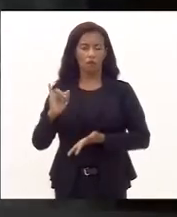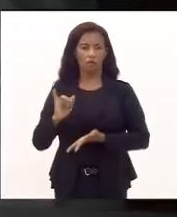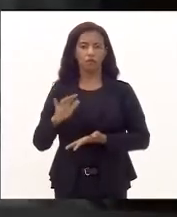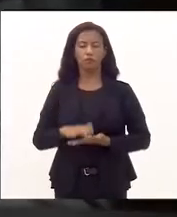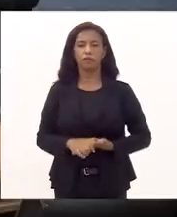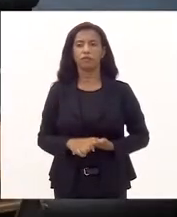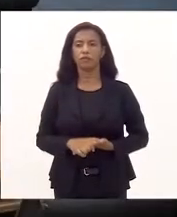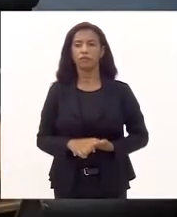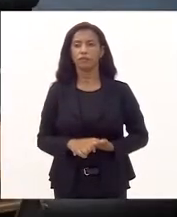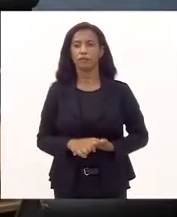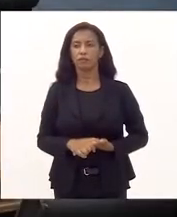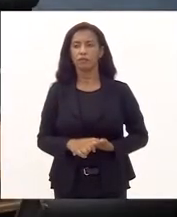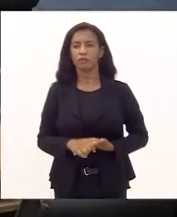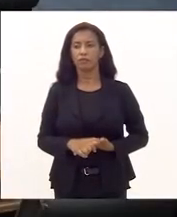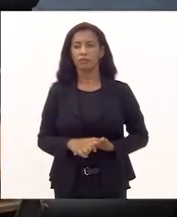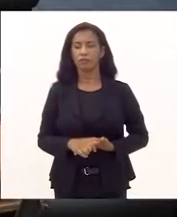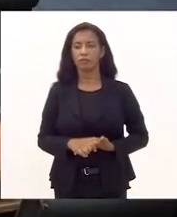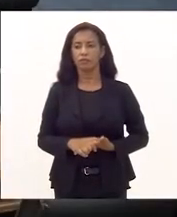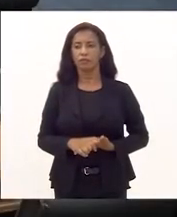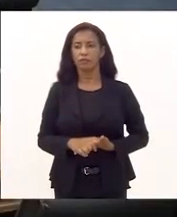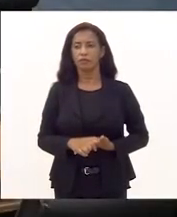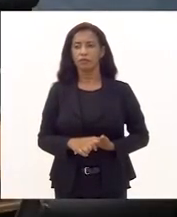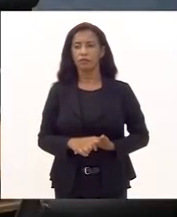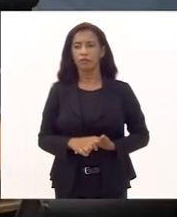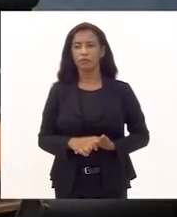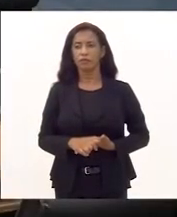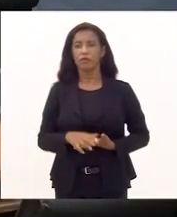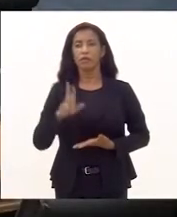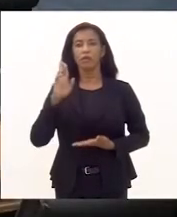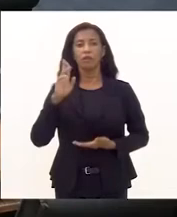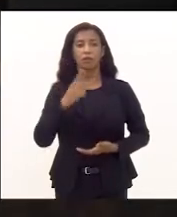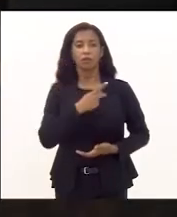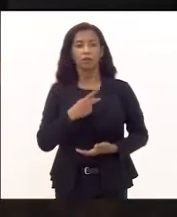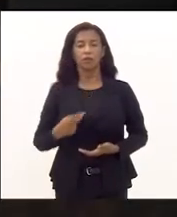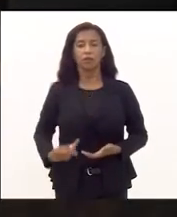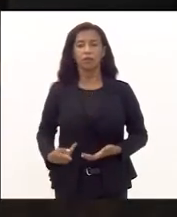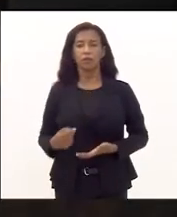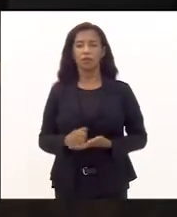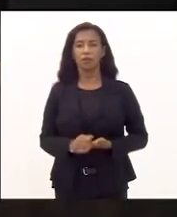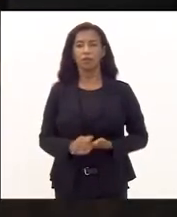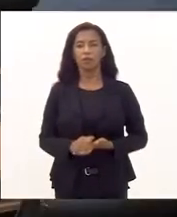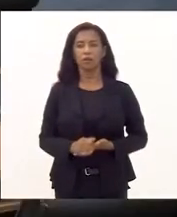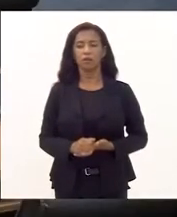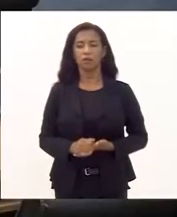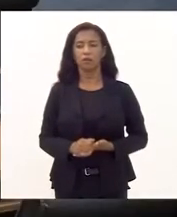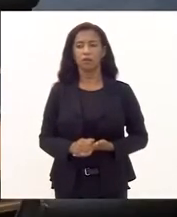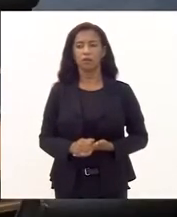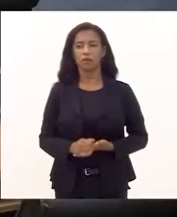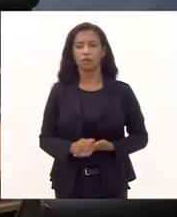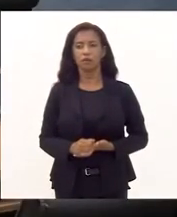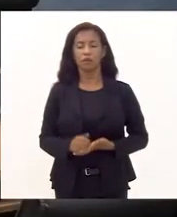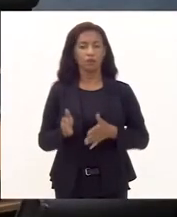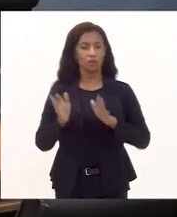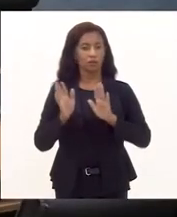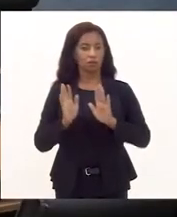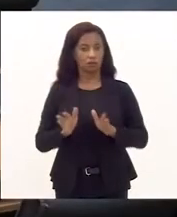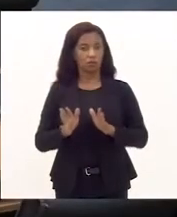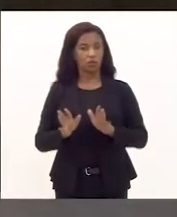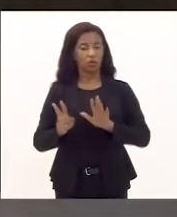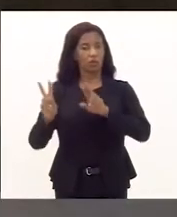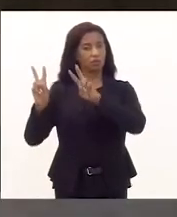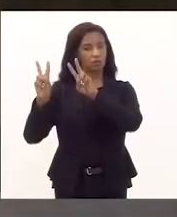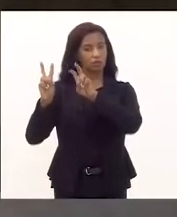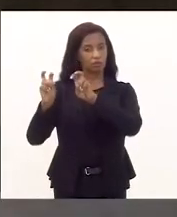vai acontecer. Senhor presidente. Deputado Luiz Paulo. Já que o